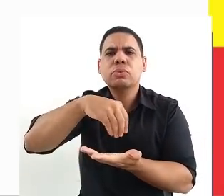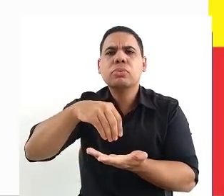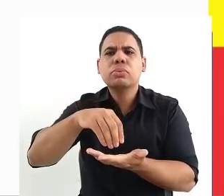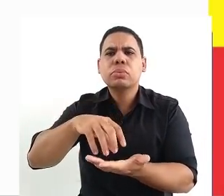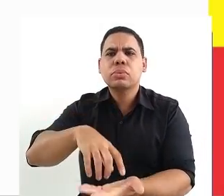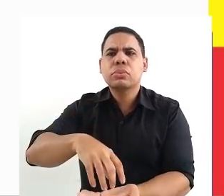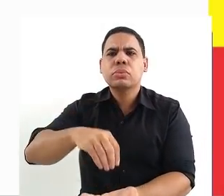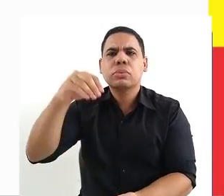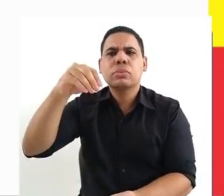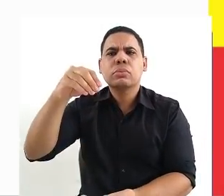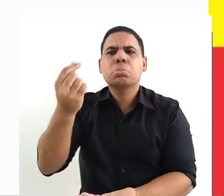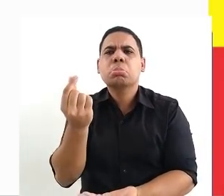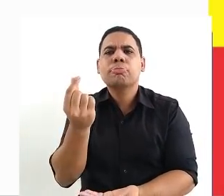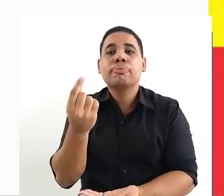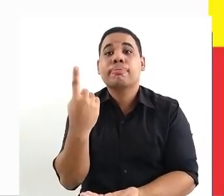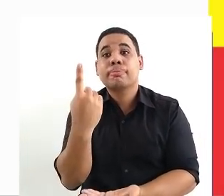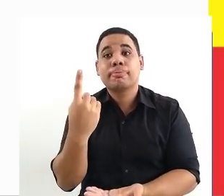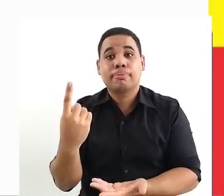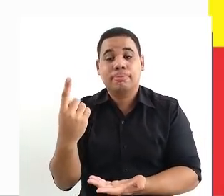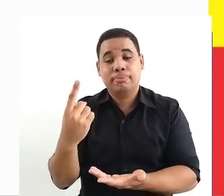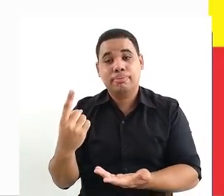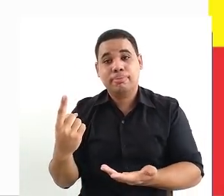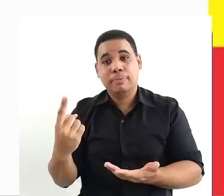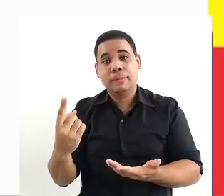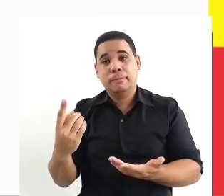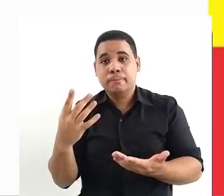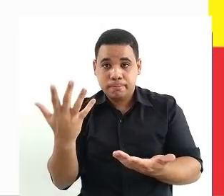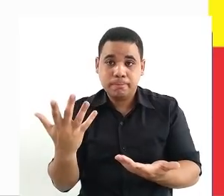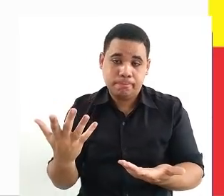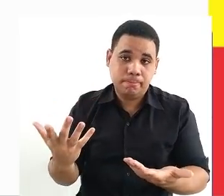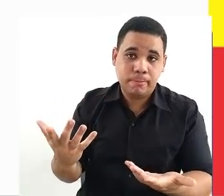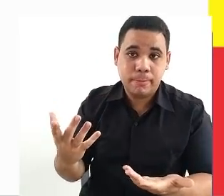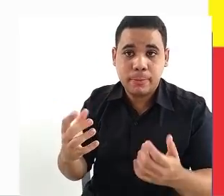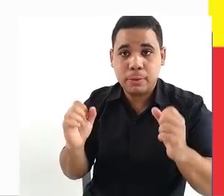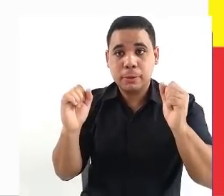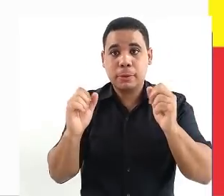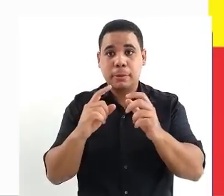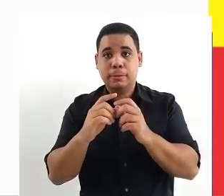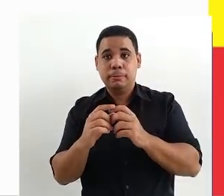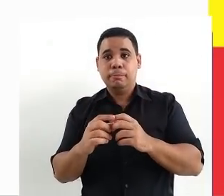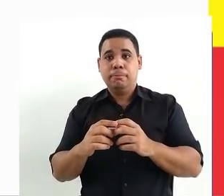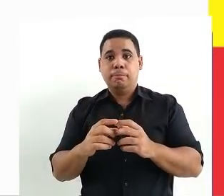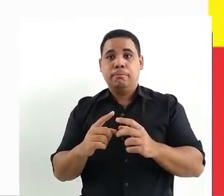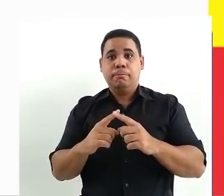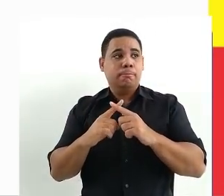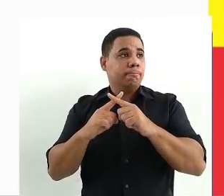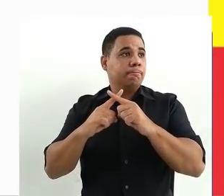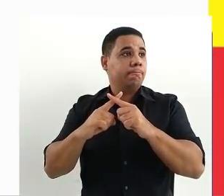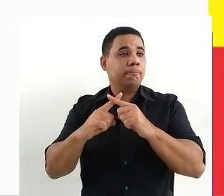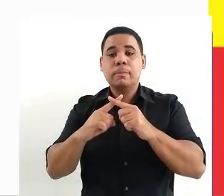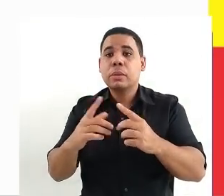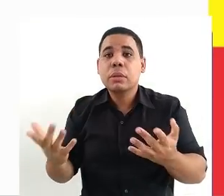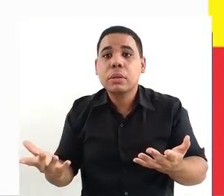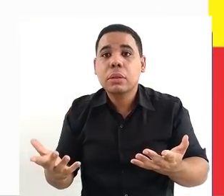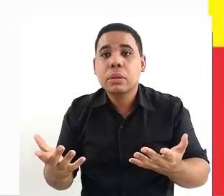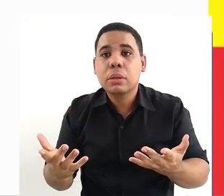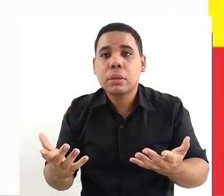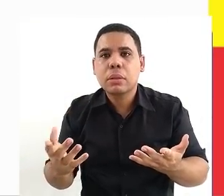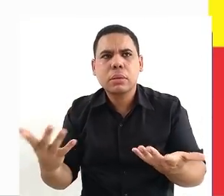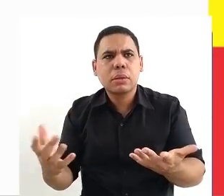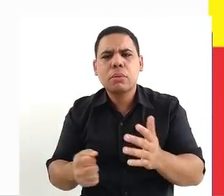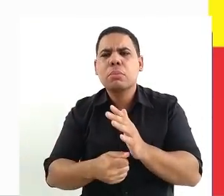14. Agora a gente vai querer sortear o quê? Um solteiro. A gente tá torcendo para ser um